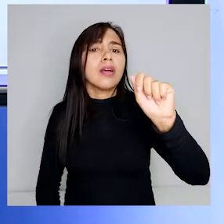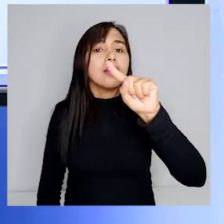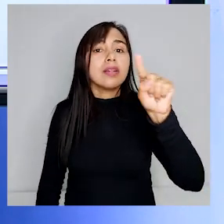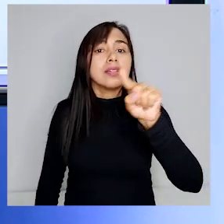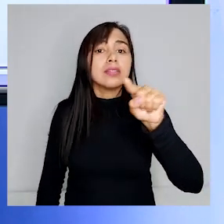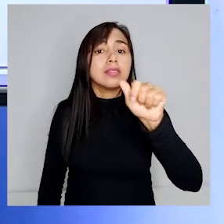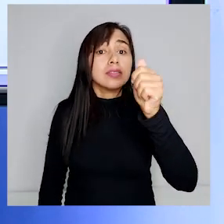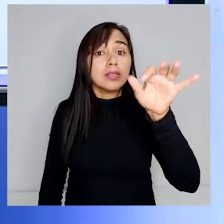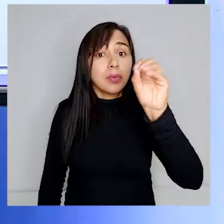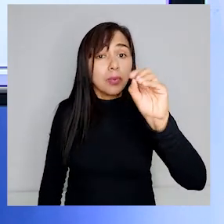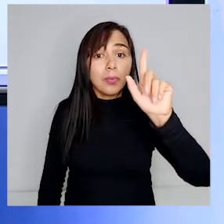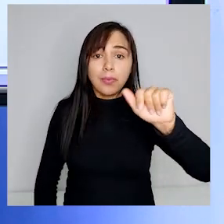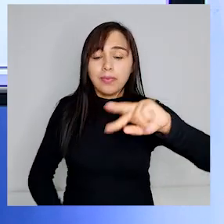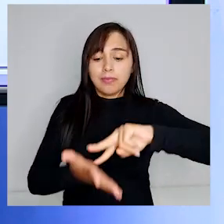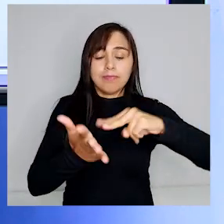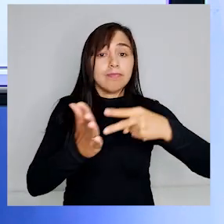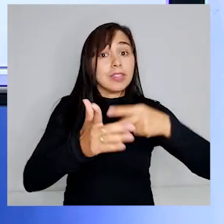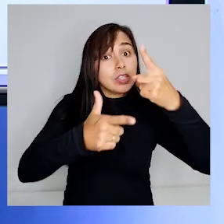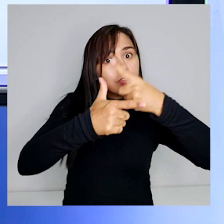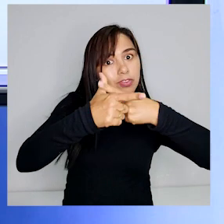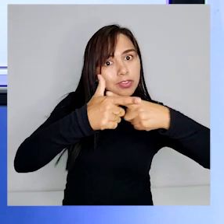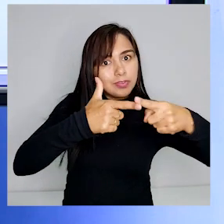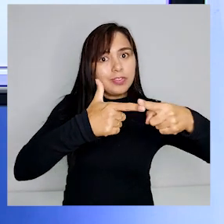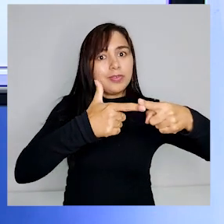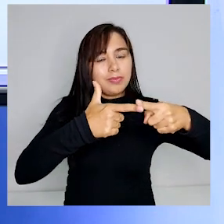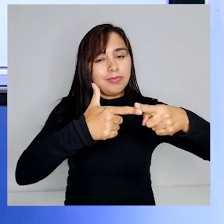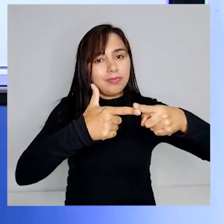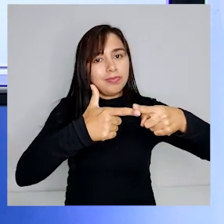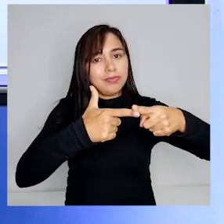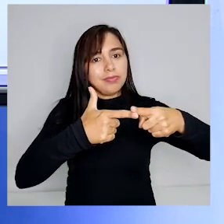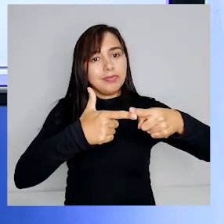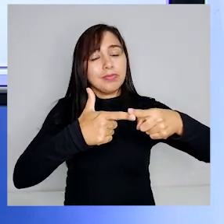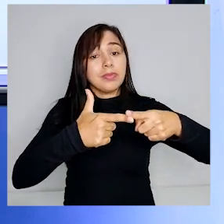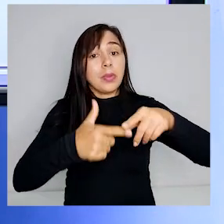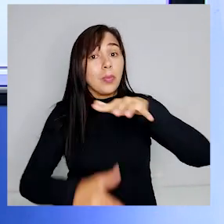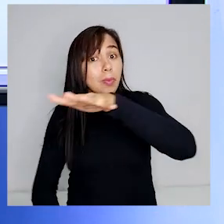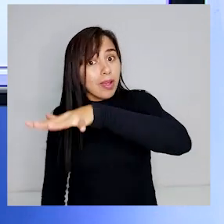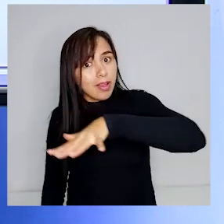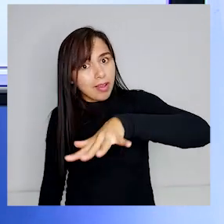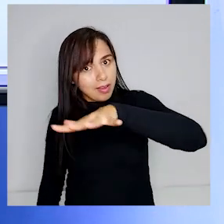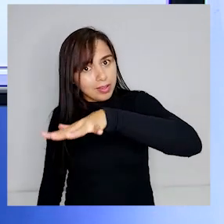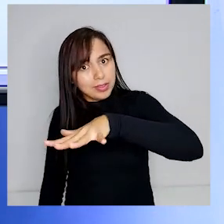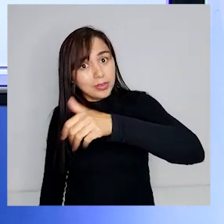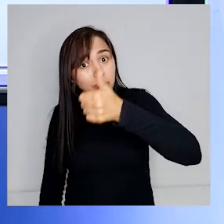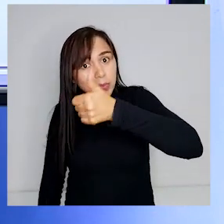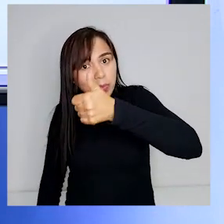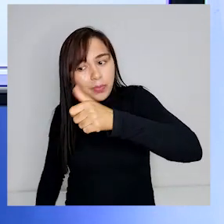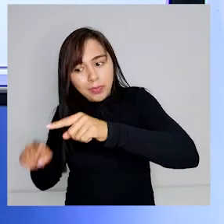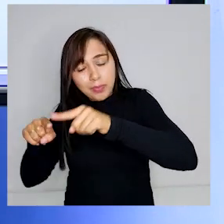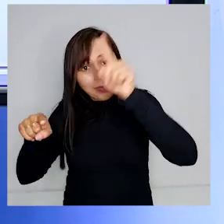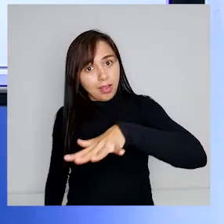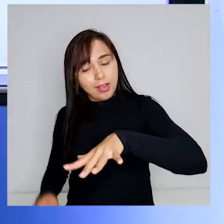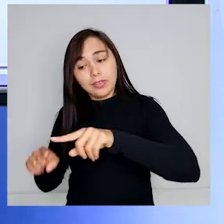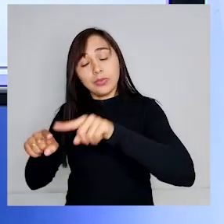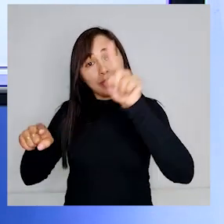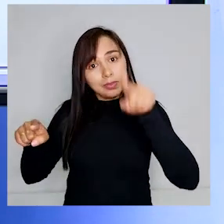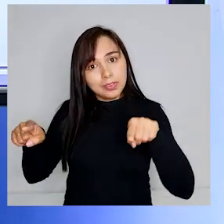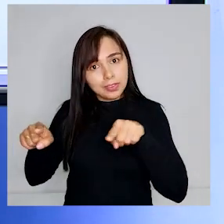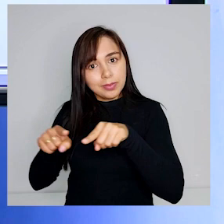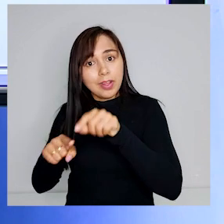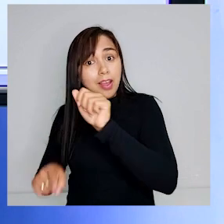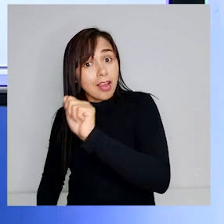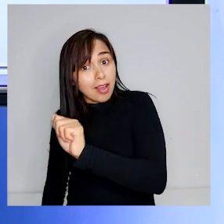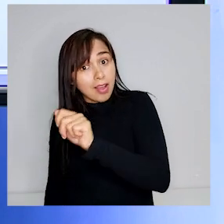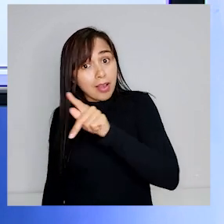a divisão das áreas, ou seja, ele quer a divisão da área do triângulo APR, que